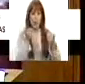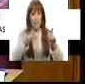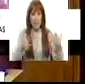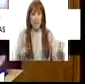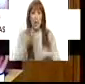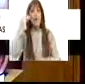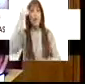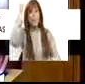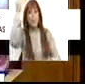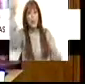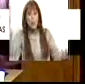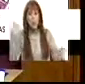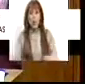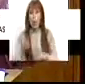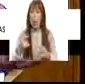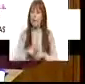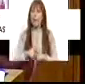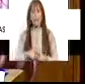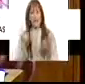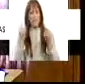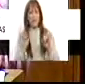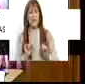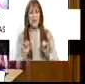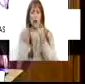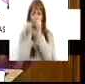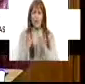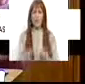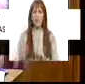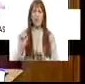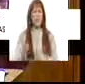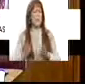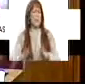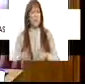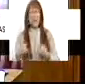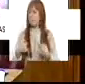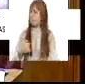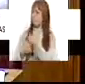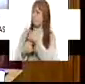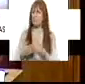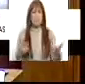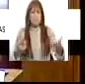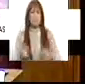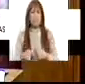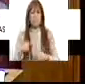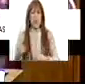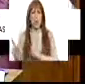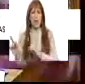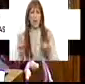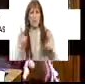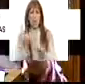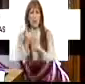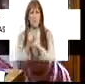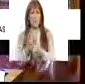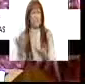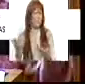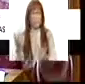para que no futuro, quando ganhem a sua independência e a sua autonomia, não vejam necessidade de se